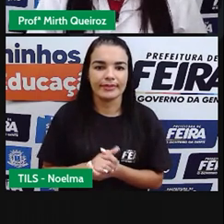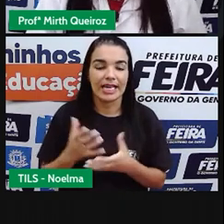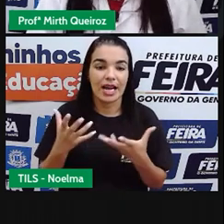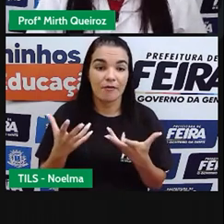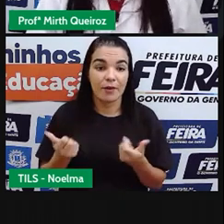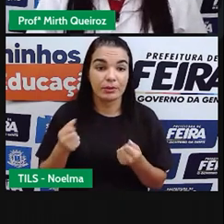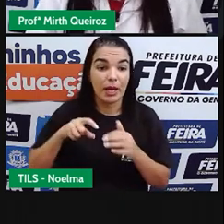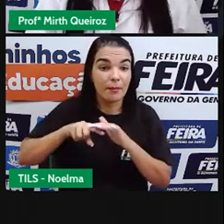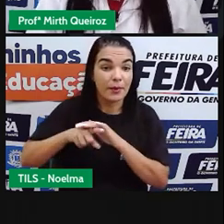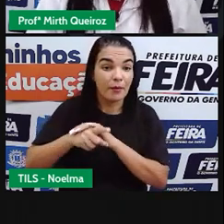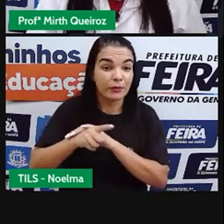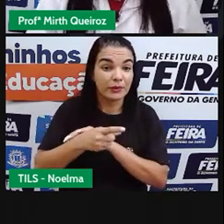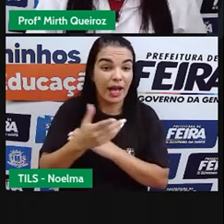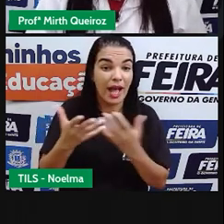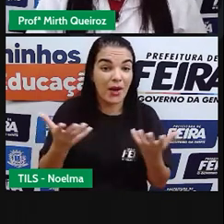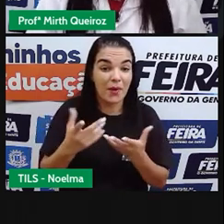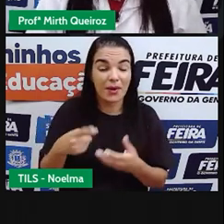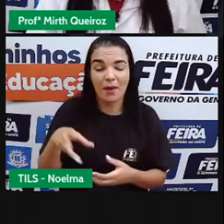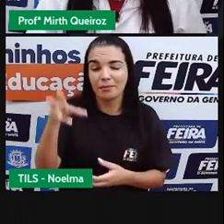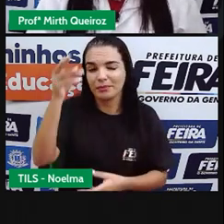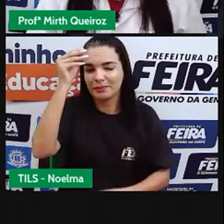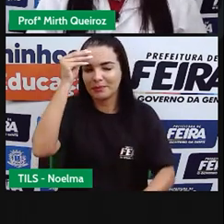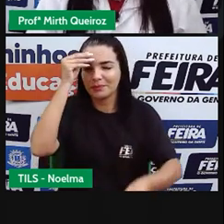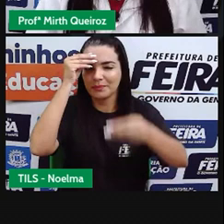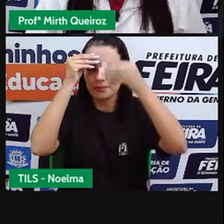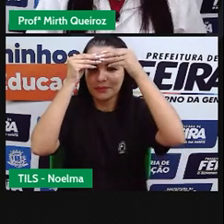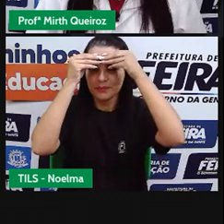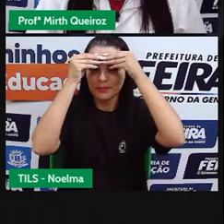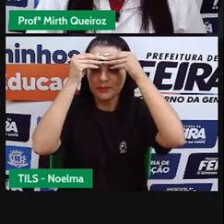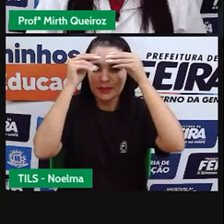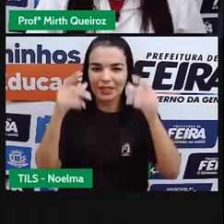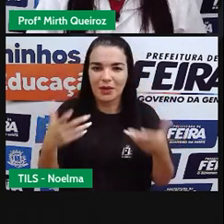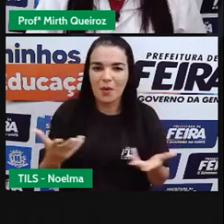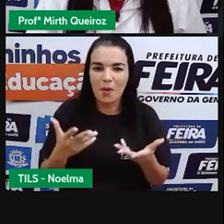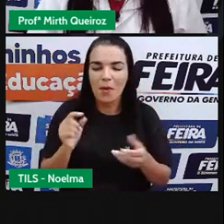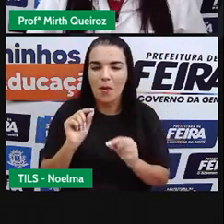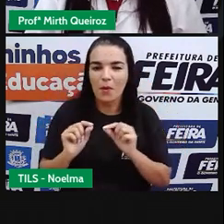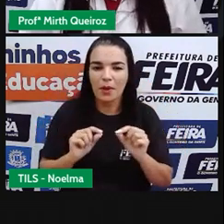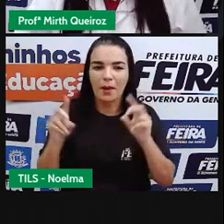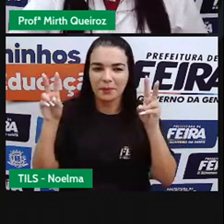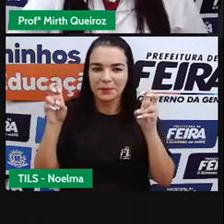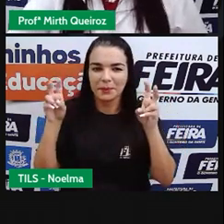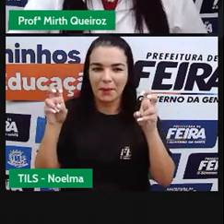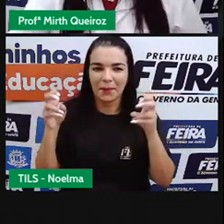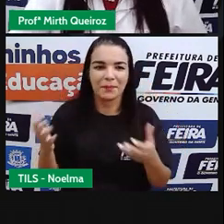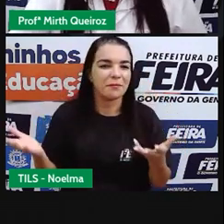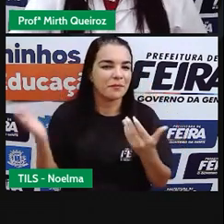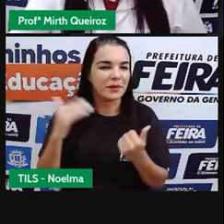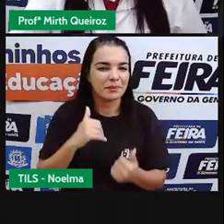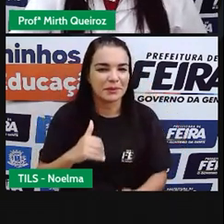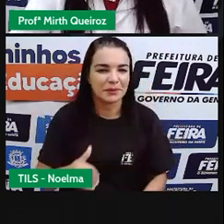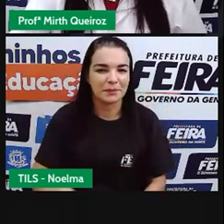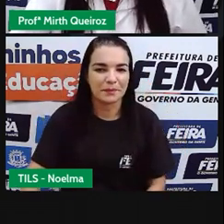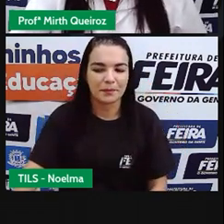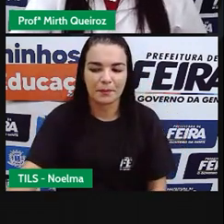Vamos aprofundar um pouquinho aí, a partir desse vídeo, discurso direto e indireto. Vamos lá?